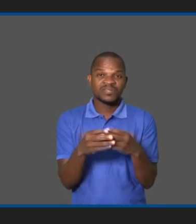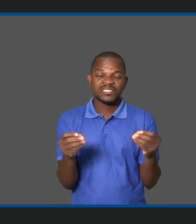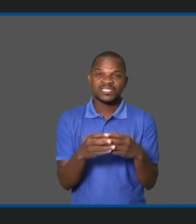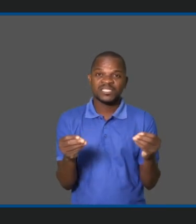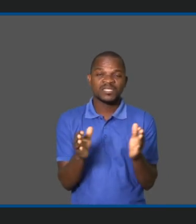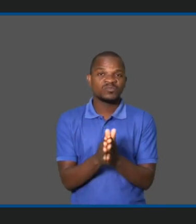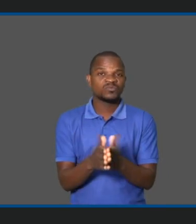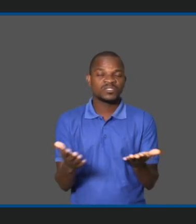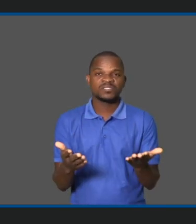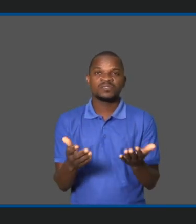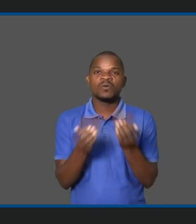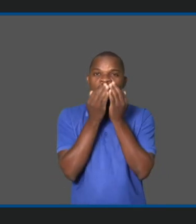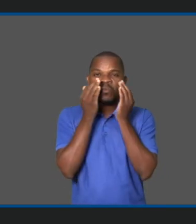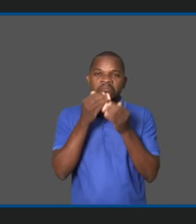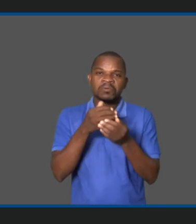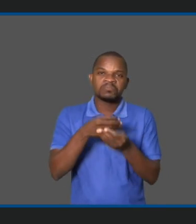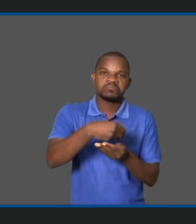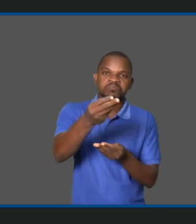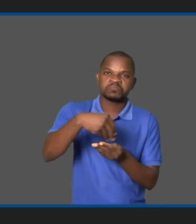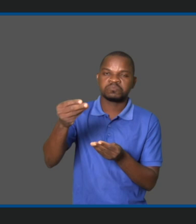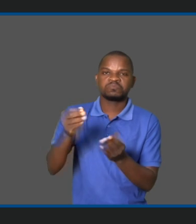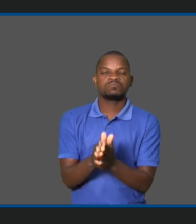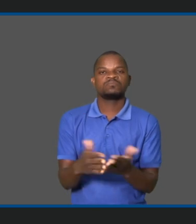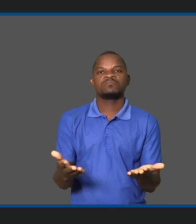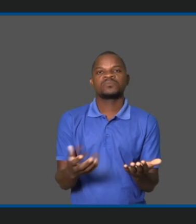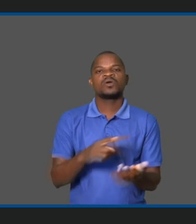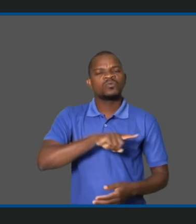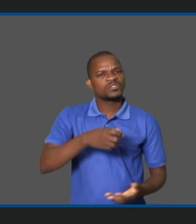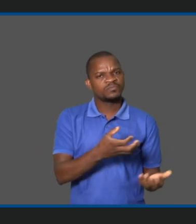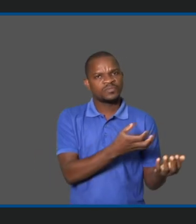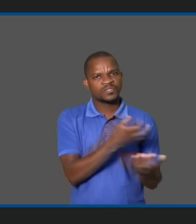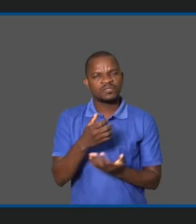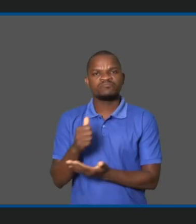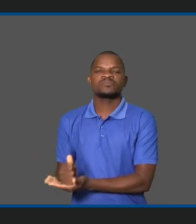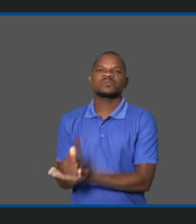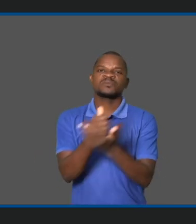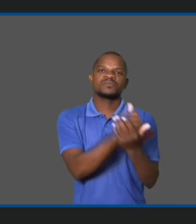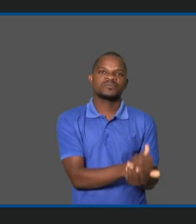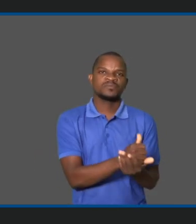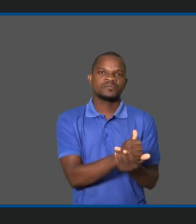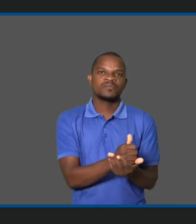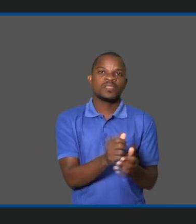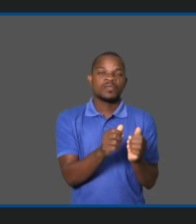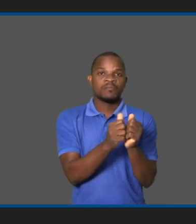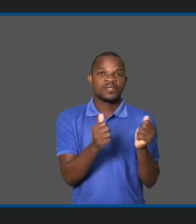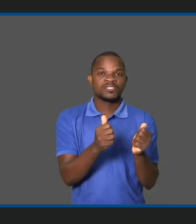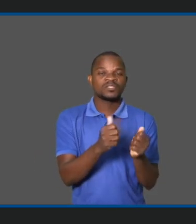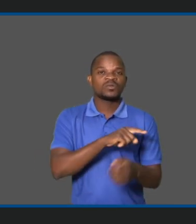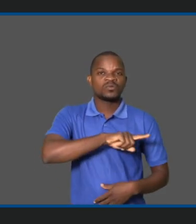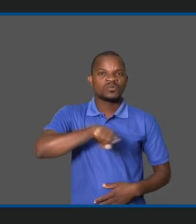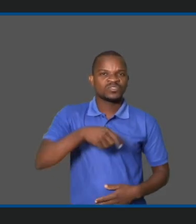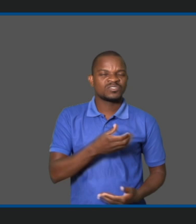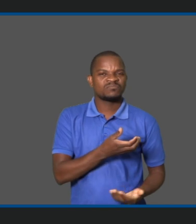precisamos disso, mas gostaria que o apoio dos parceiros que temos trabalhado com ele fosse